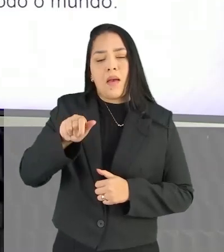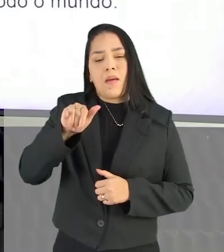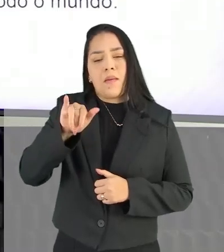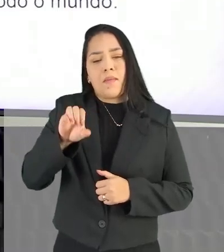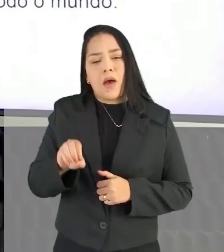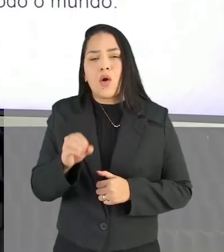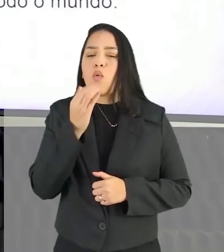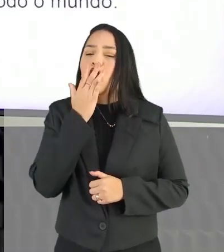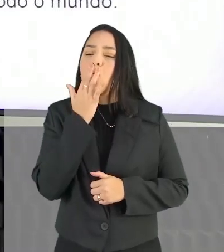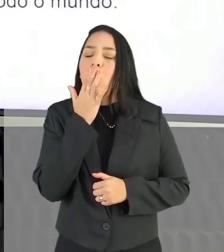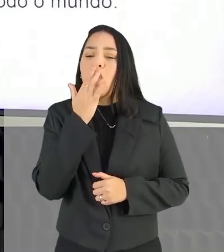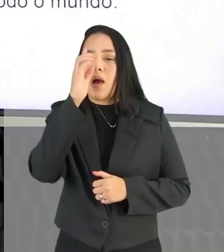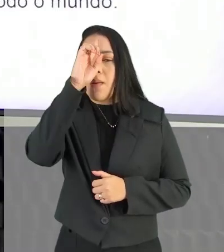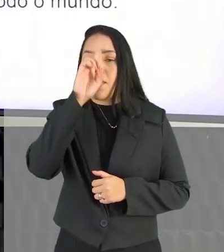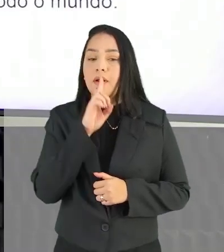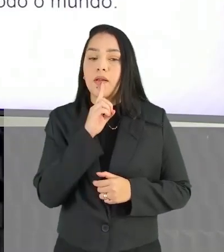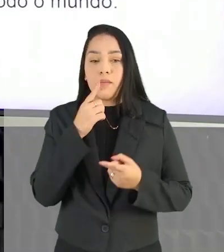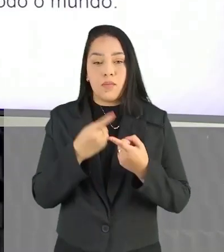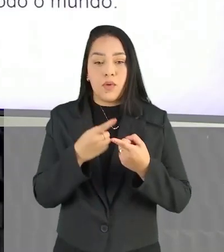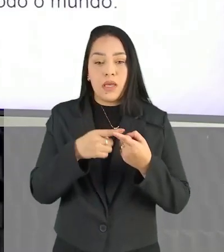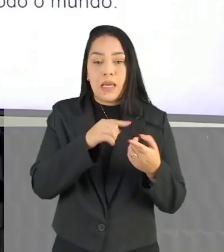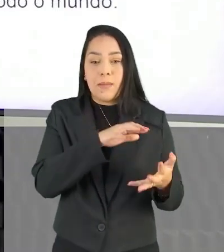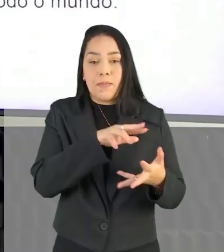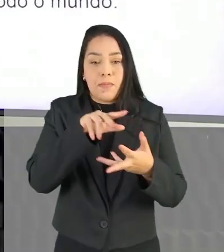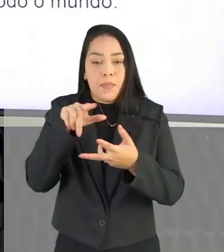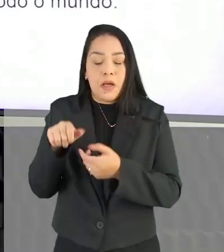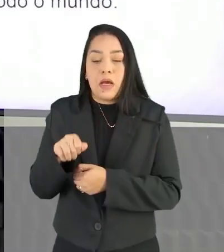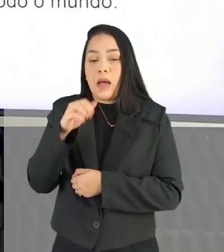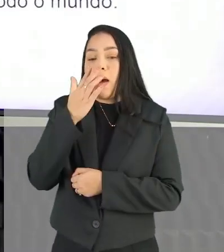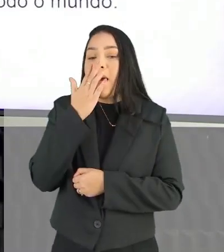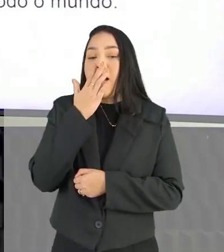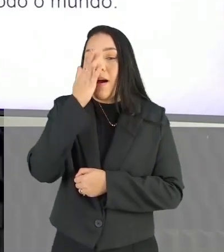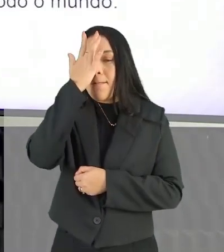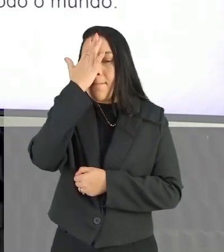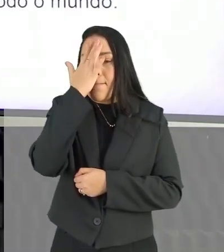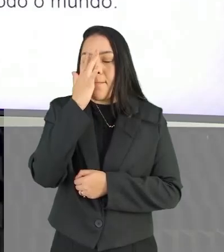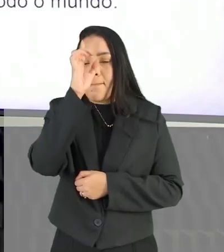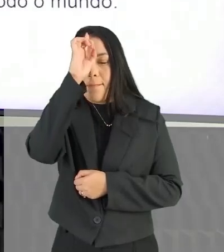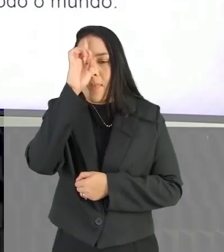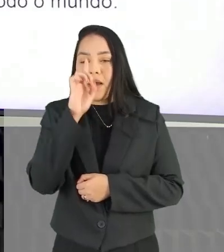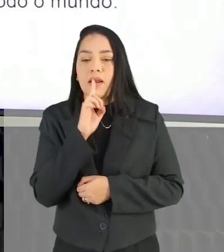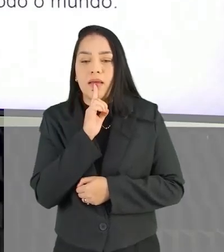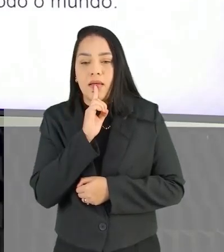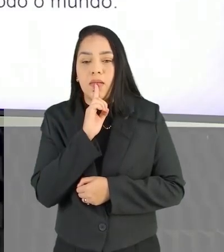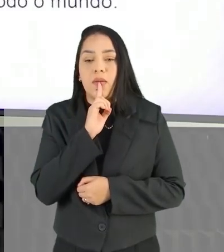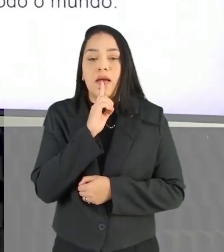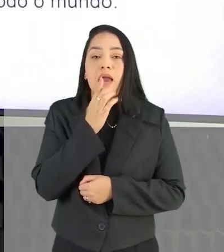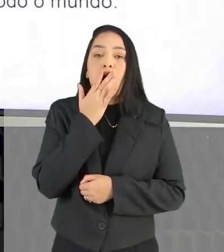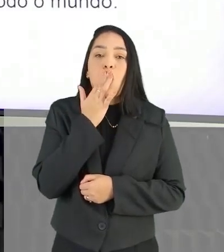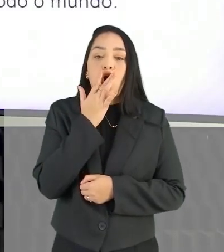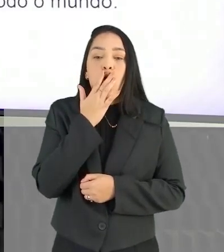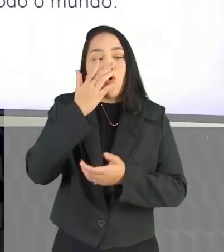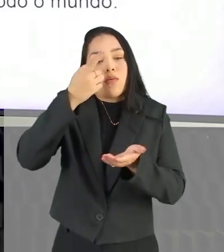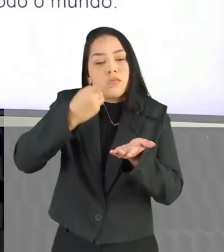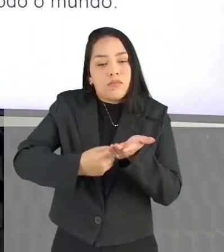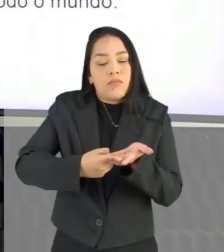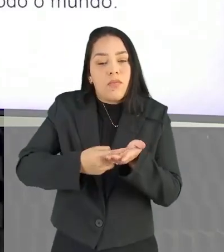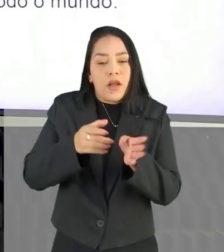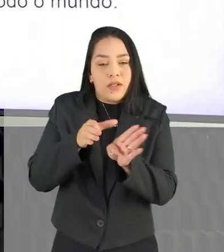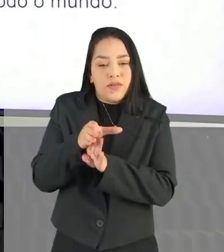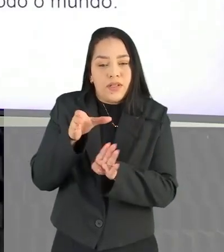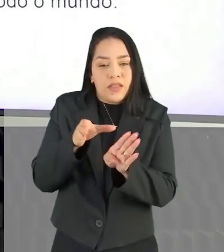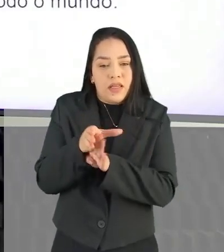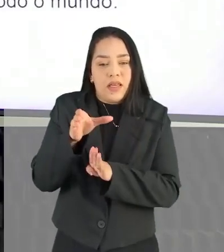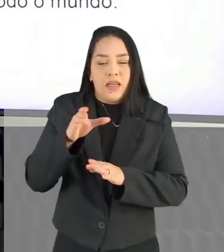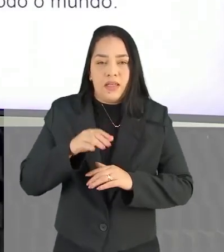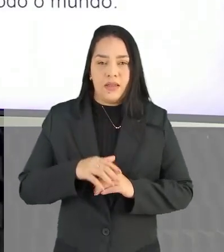amarelo, e foi porque, mundialmente, amarelo é a cor convencionada para as advertências.